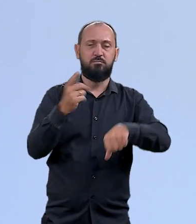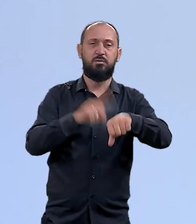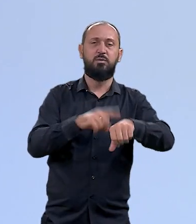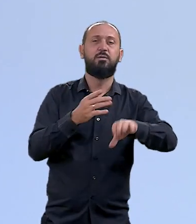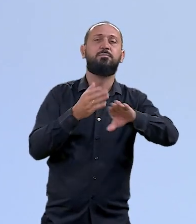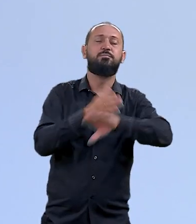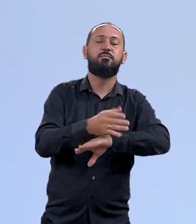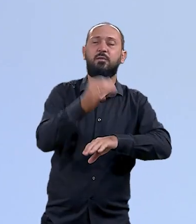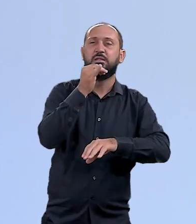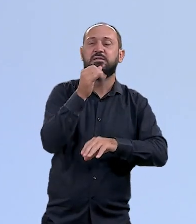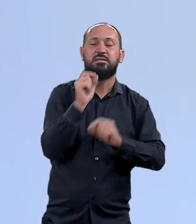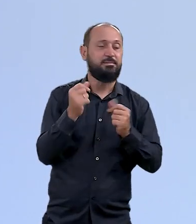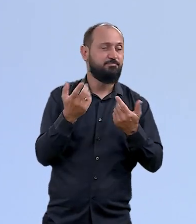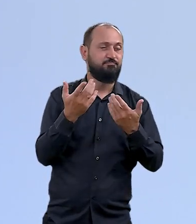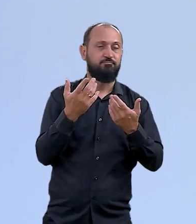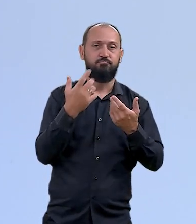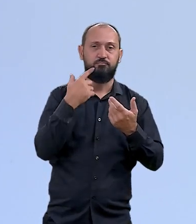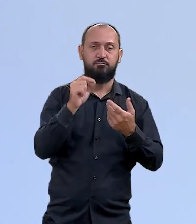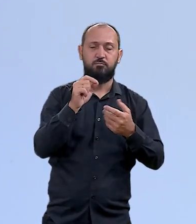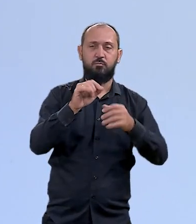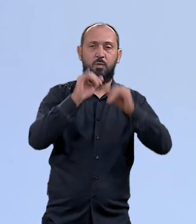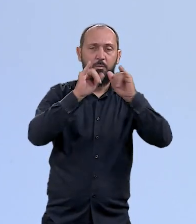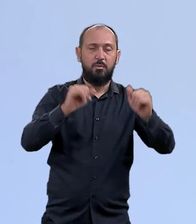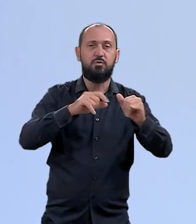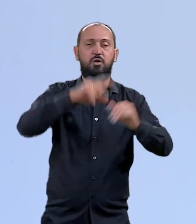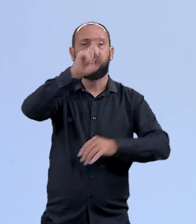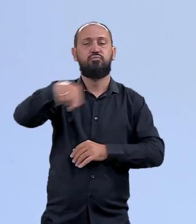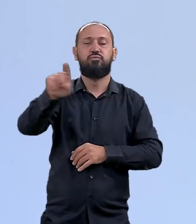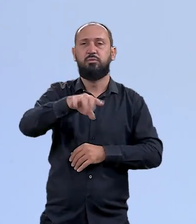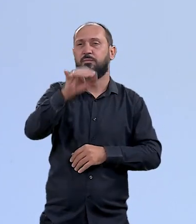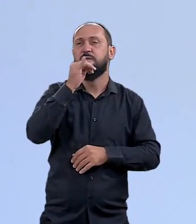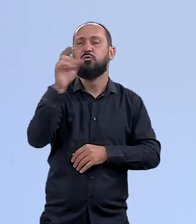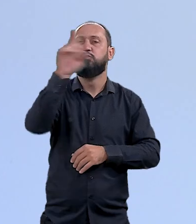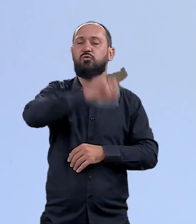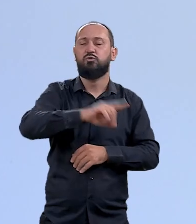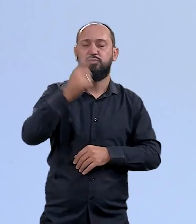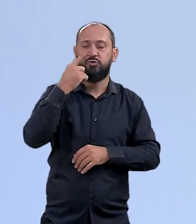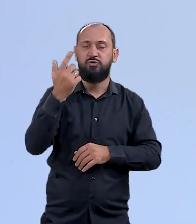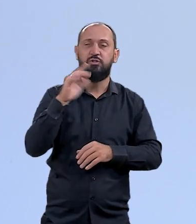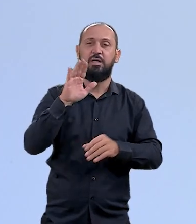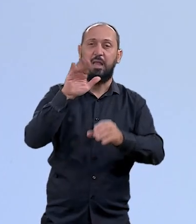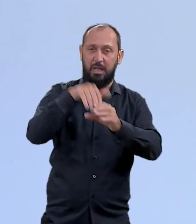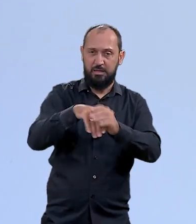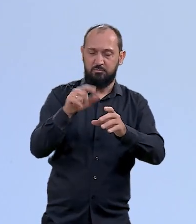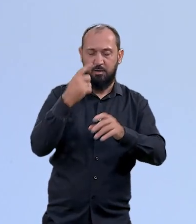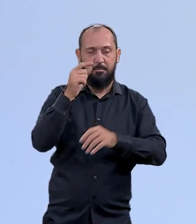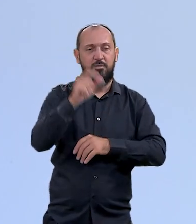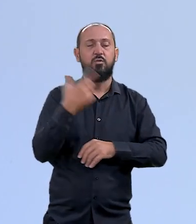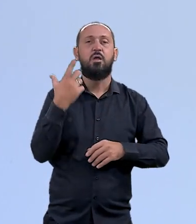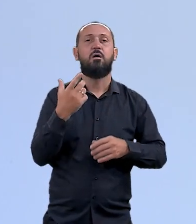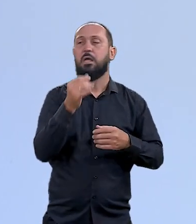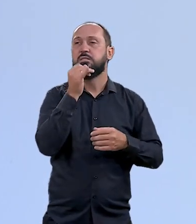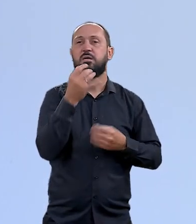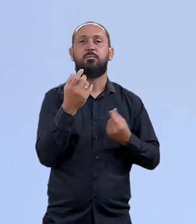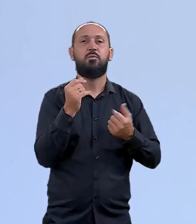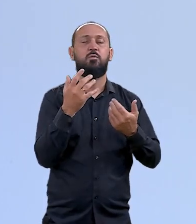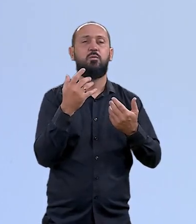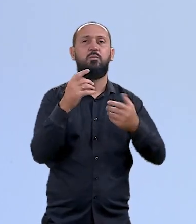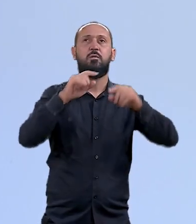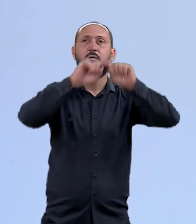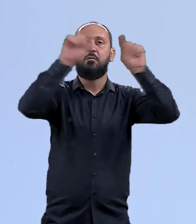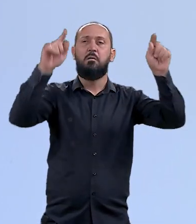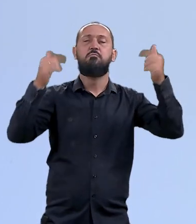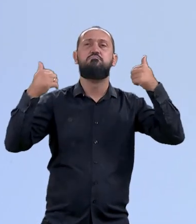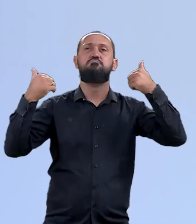possibilidade do Poder Judiciário, sem a iniciativa de qualquer legitimado ou do próprio promotor de justiça